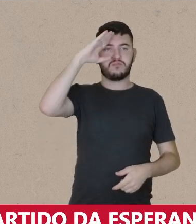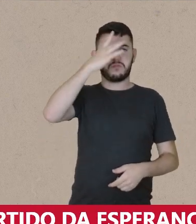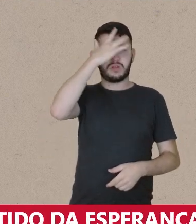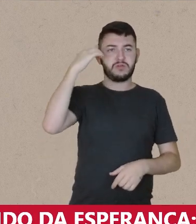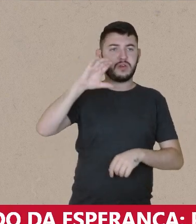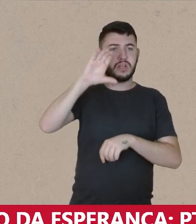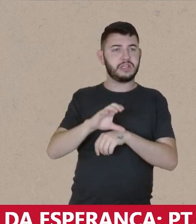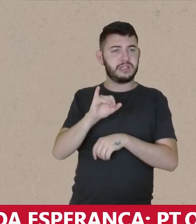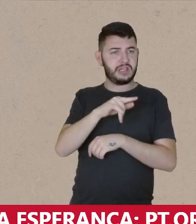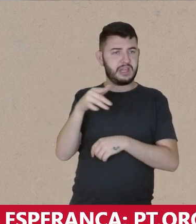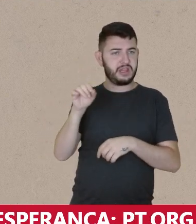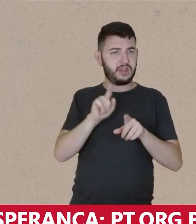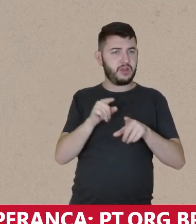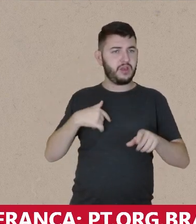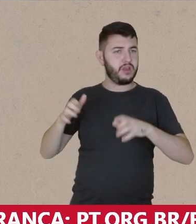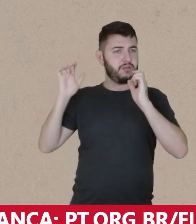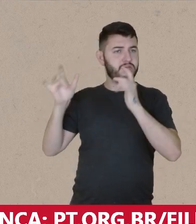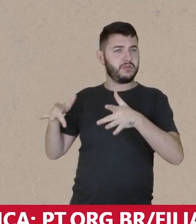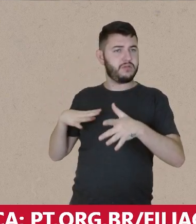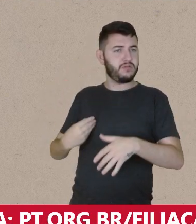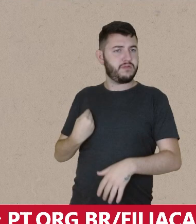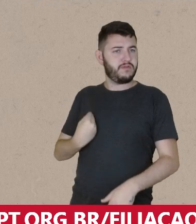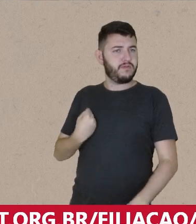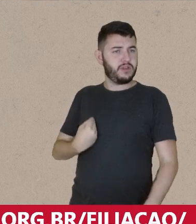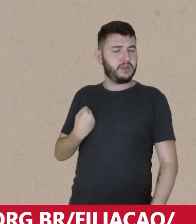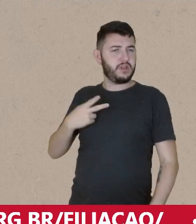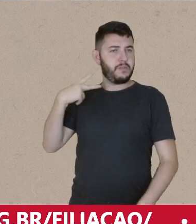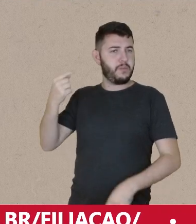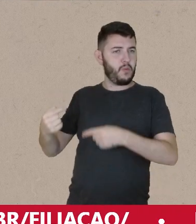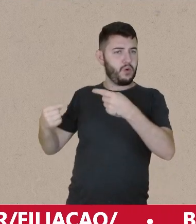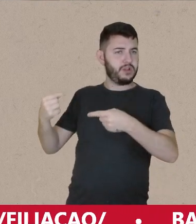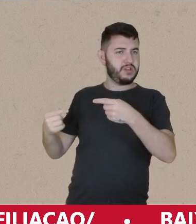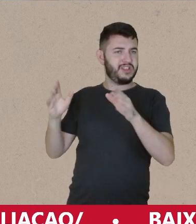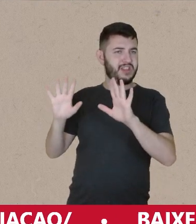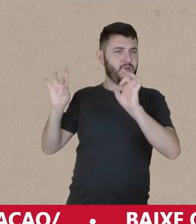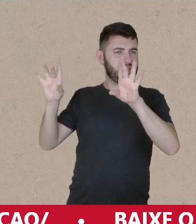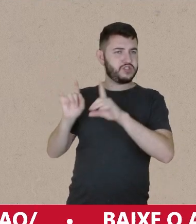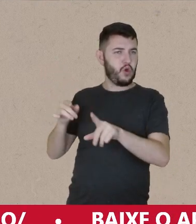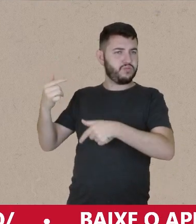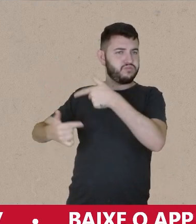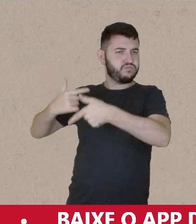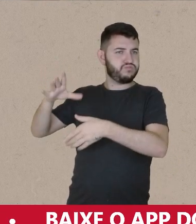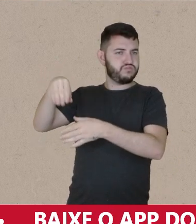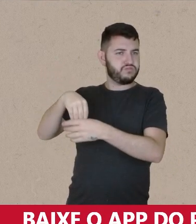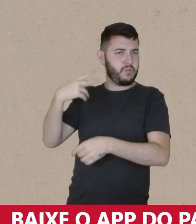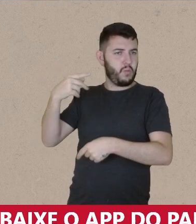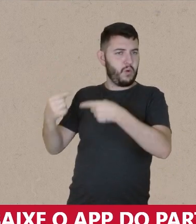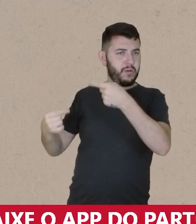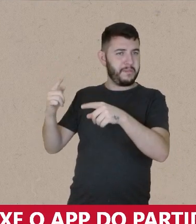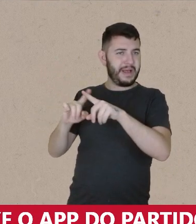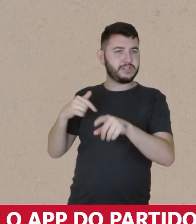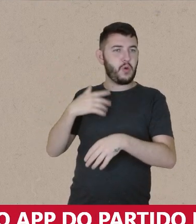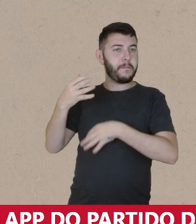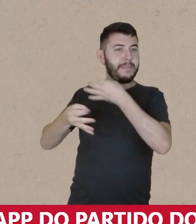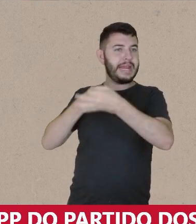a abrir mão da vida política, não só a atuação, da opinião